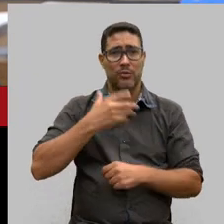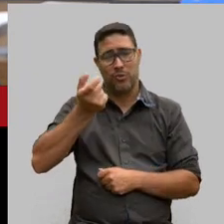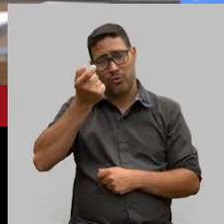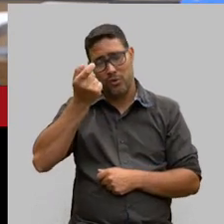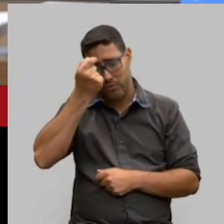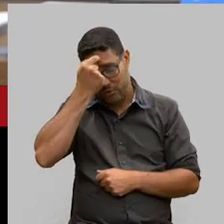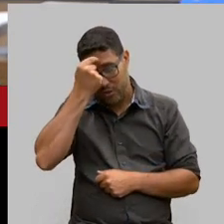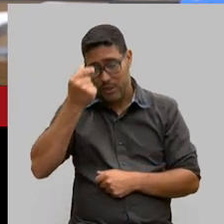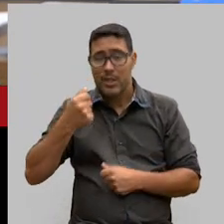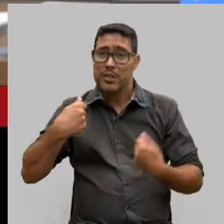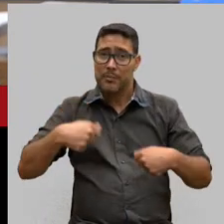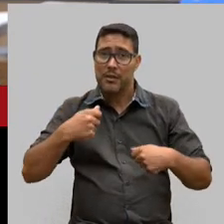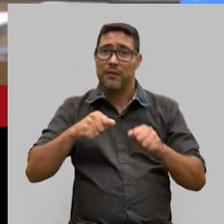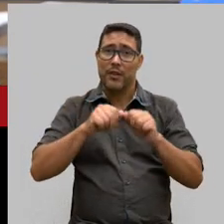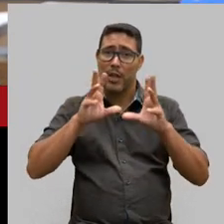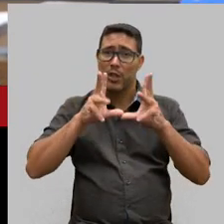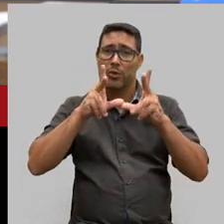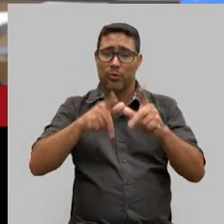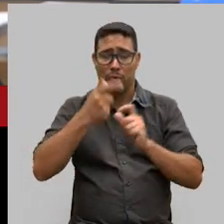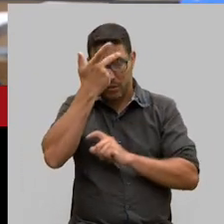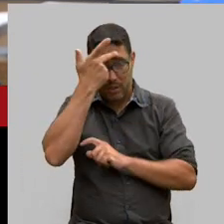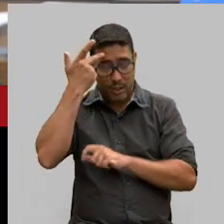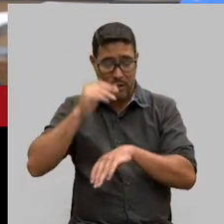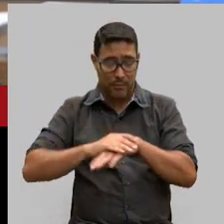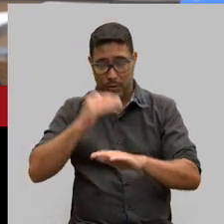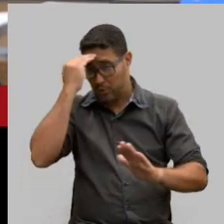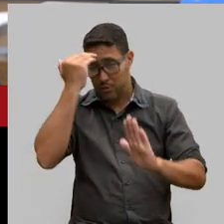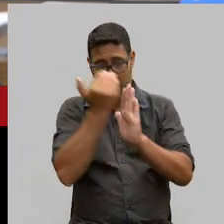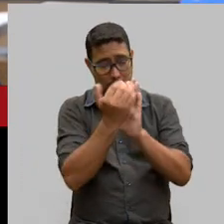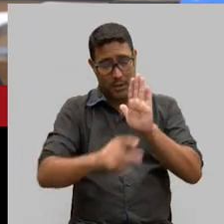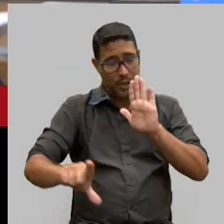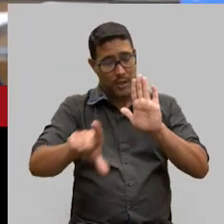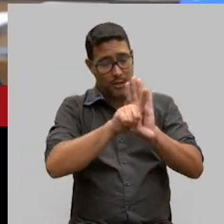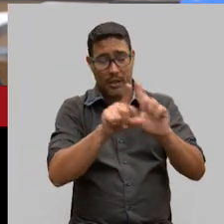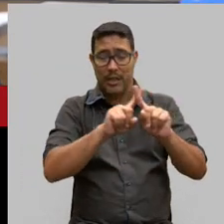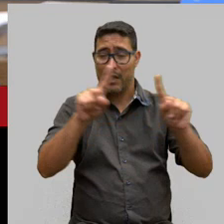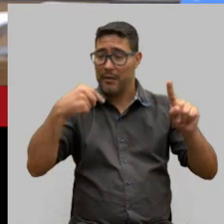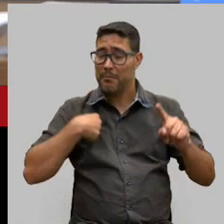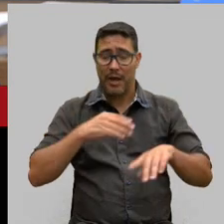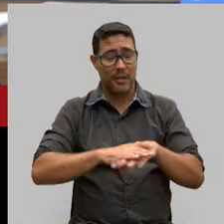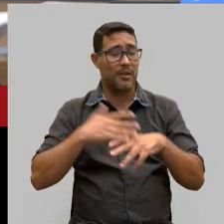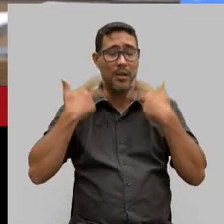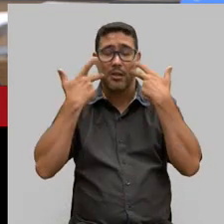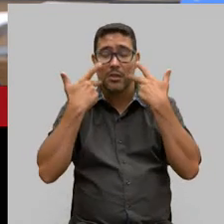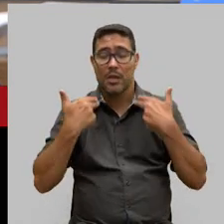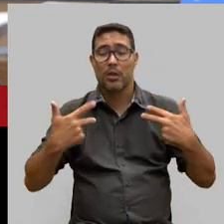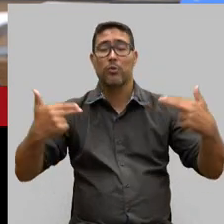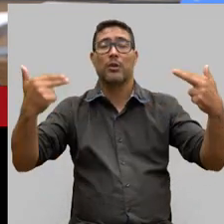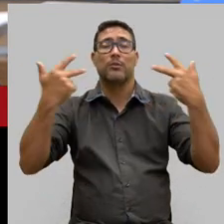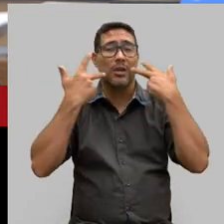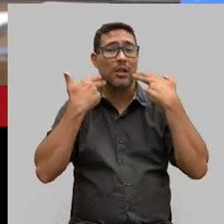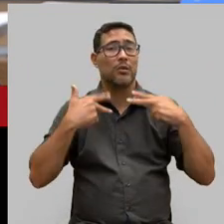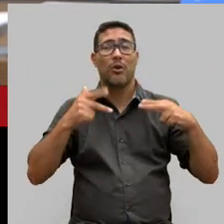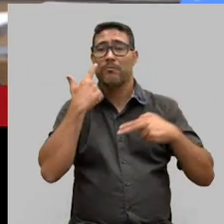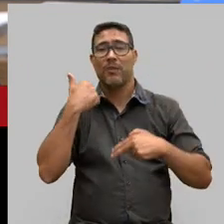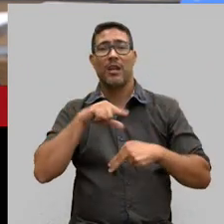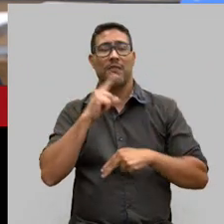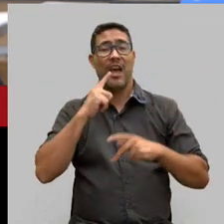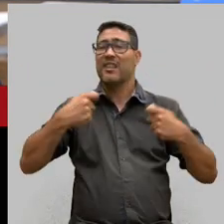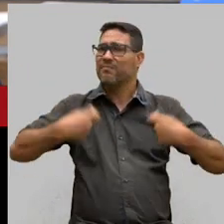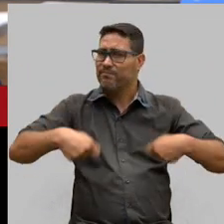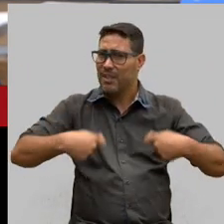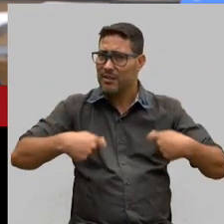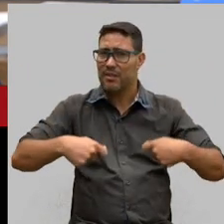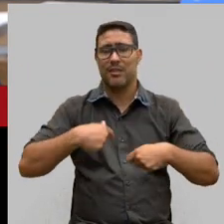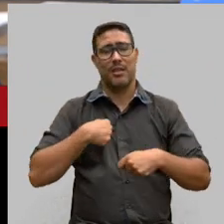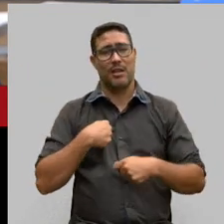fazer com que todas as pessoas elas cumpram a lei Mas de forma espontânea de forma voluntária que elas entendam essa necessidade né